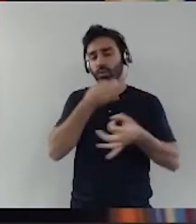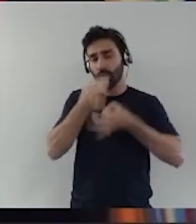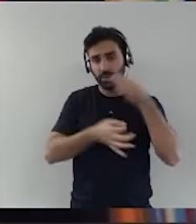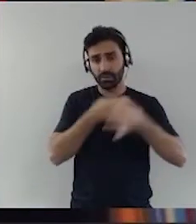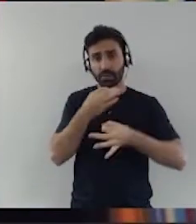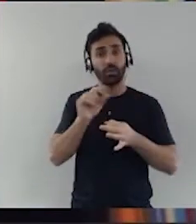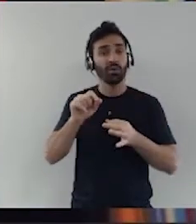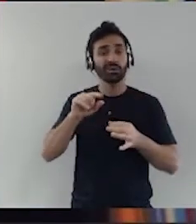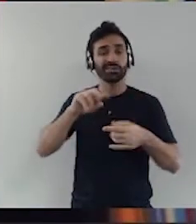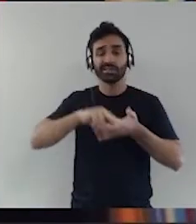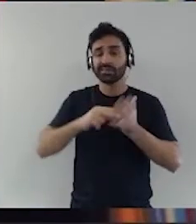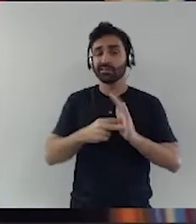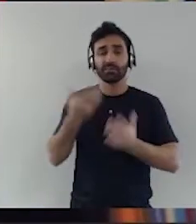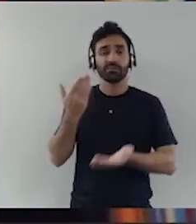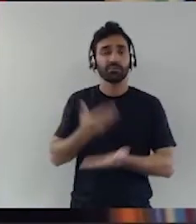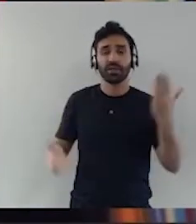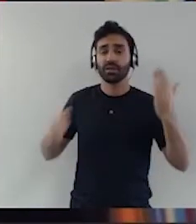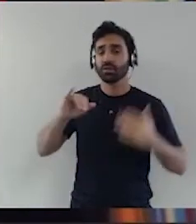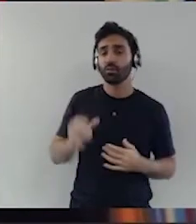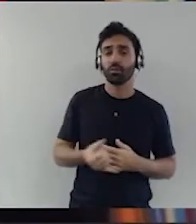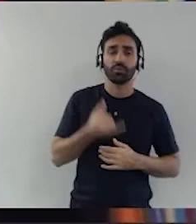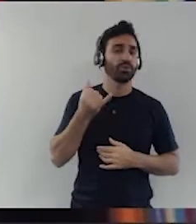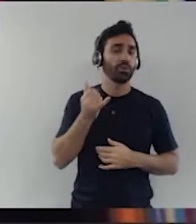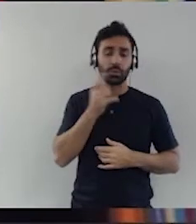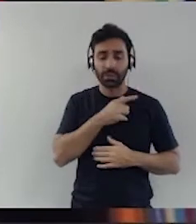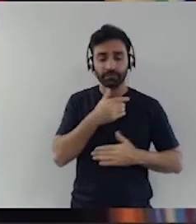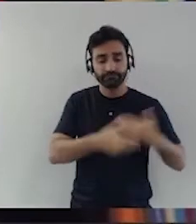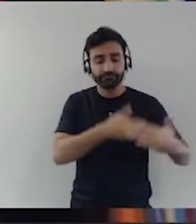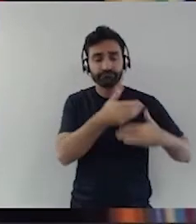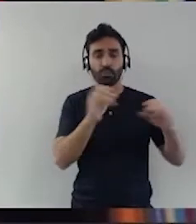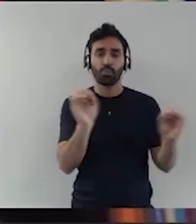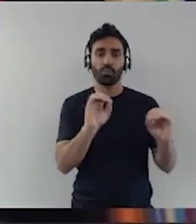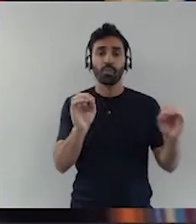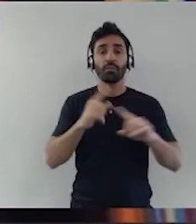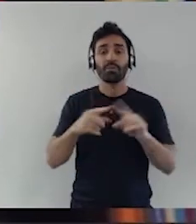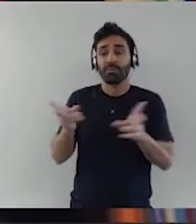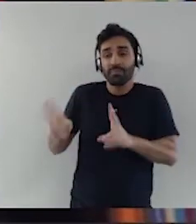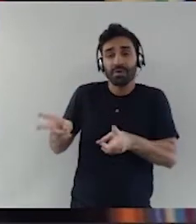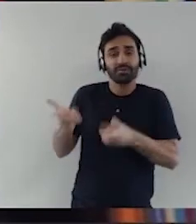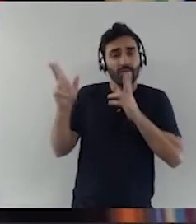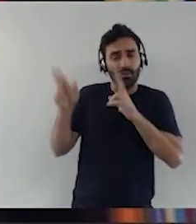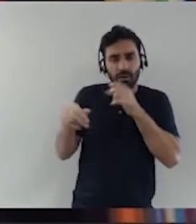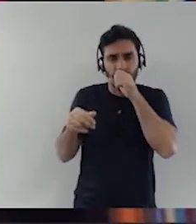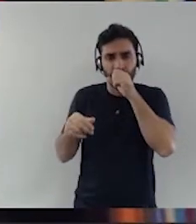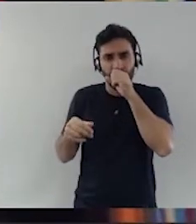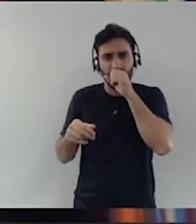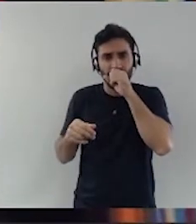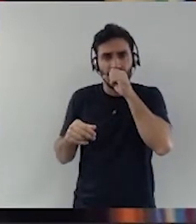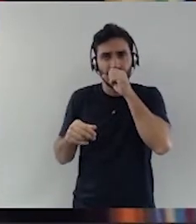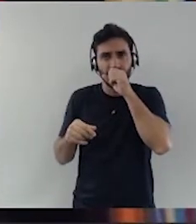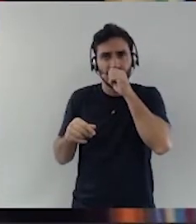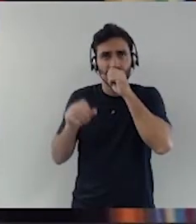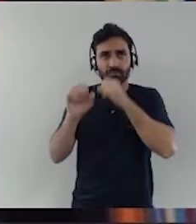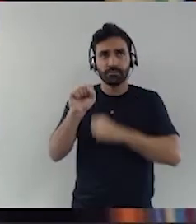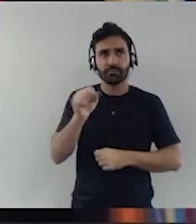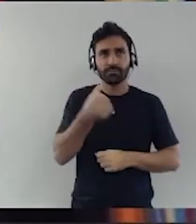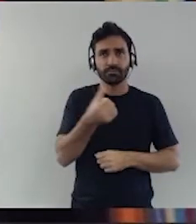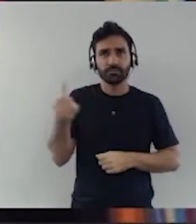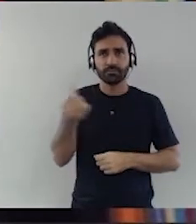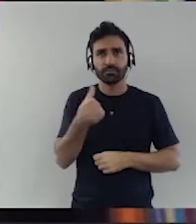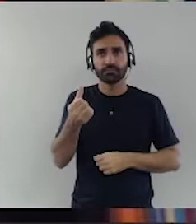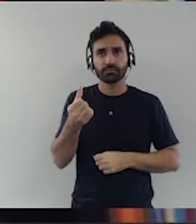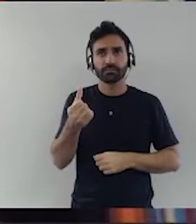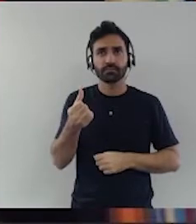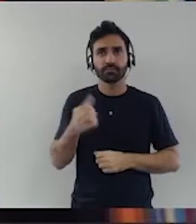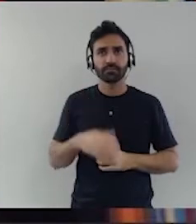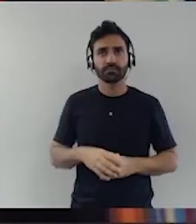uma perda de oportunidade muito grande de avançar, já que mantém a mesma lógica da Lei 8666, mesmo incorporando as inovações